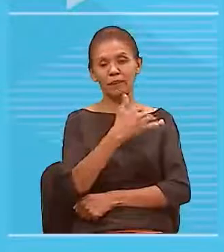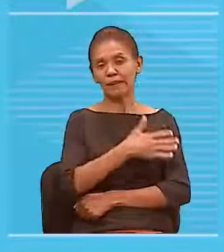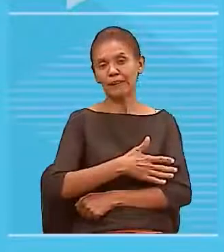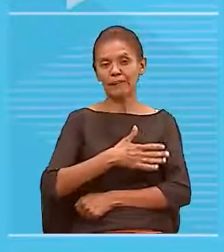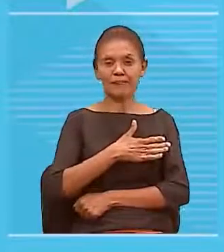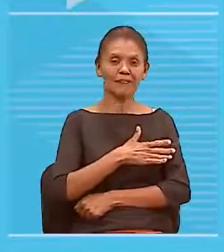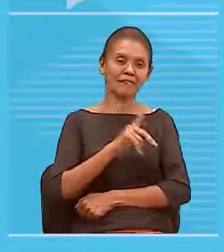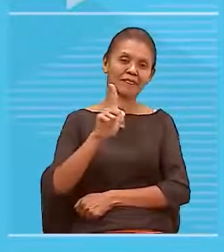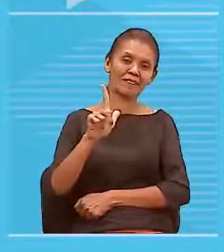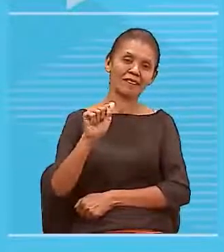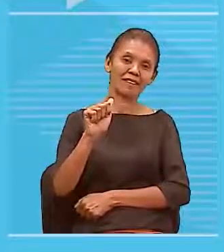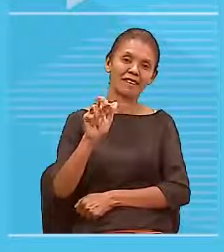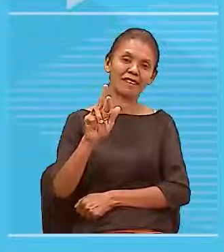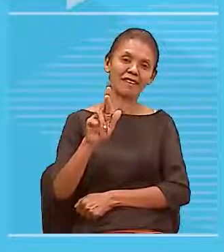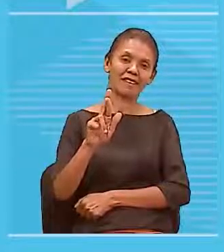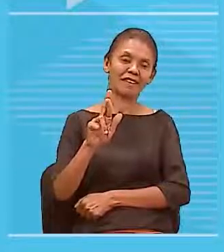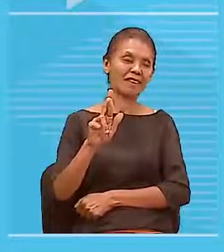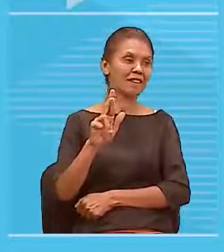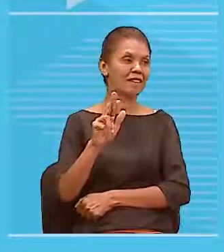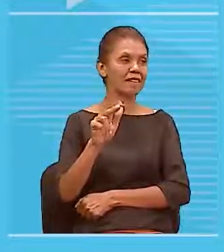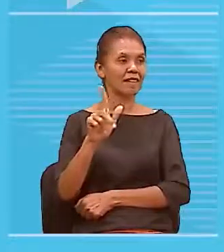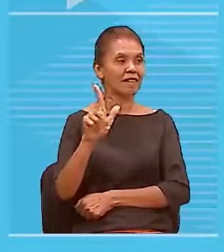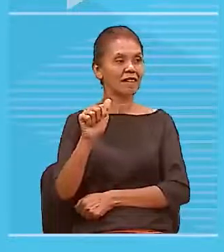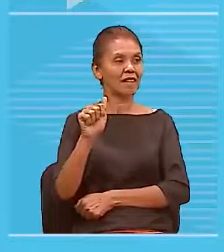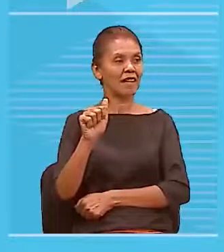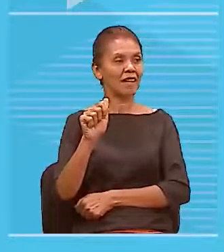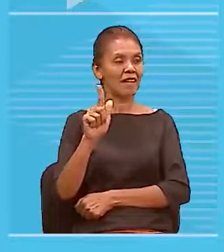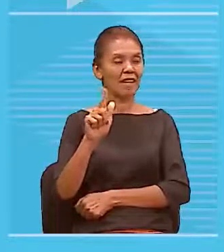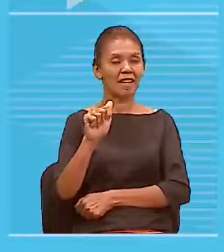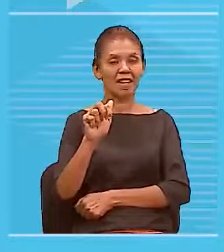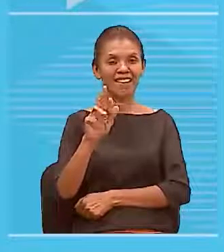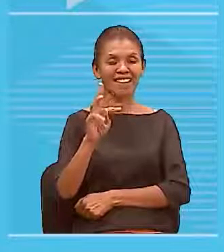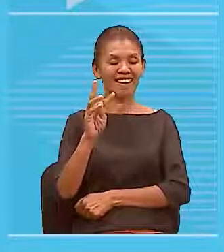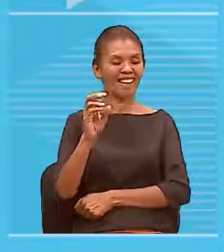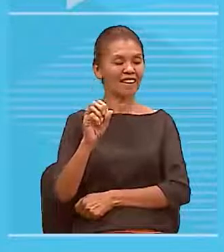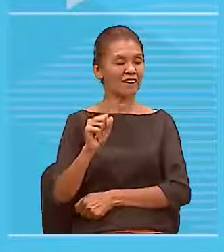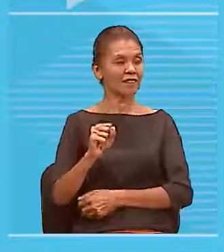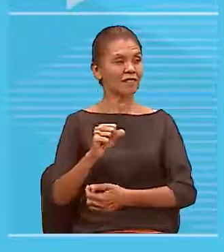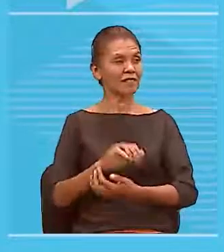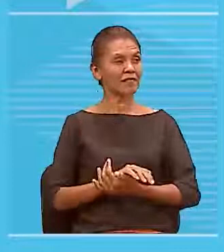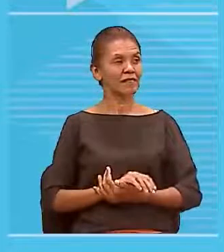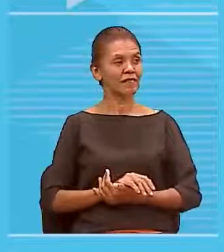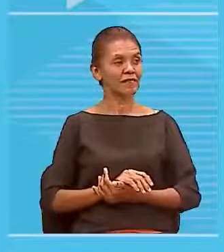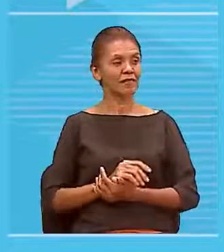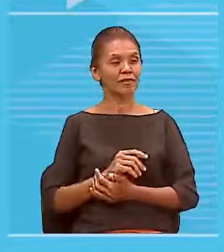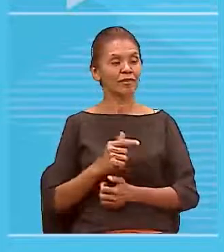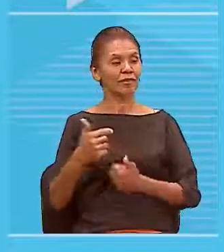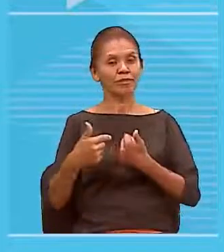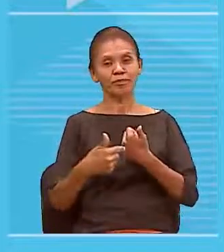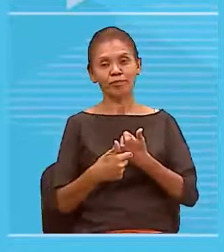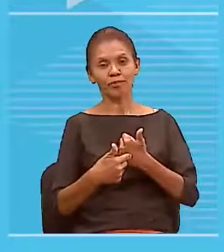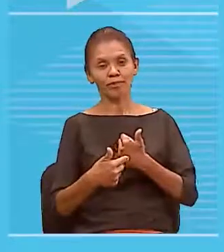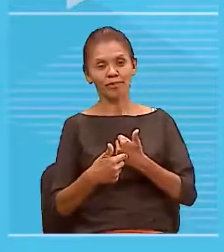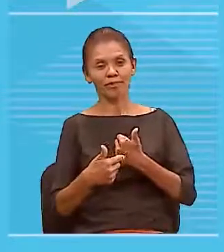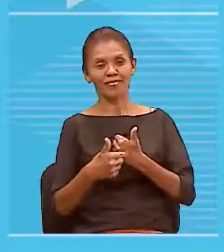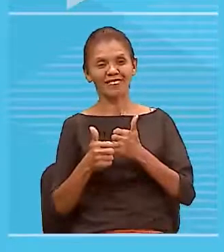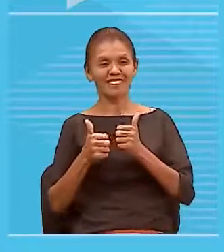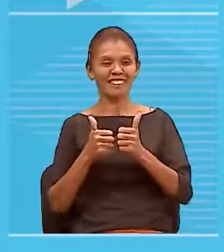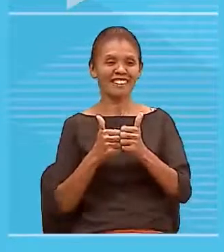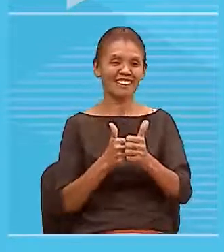meu Insta. Ui, por bora se seguir. O meu Insta é esse aqui, ó. Sigam e me marquem, ativem o sininho para as